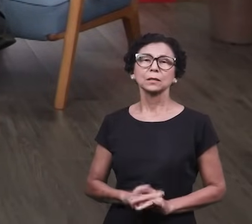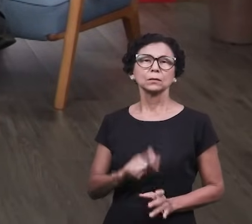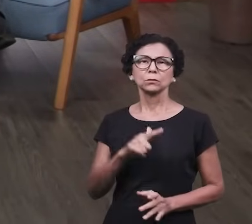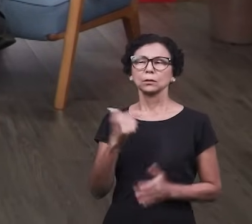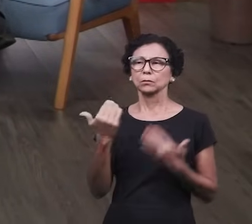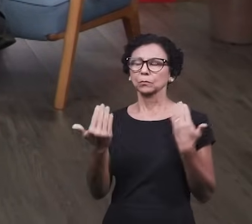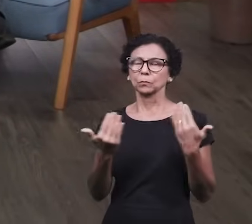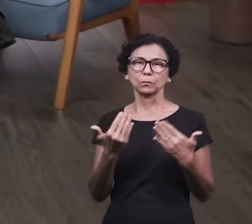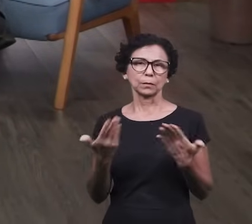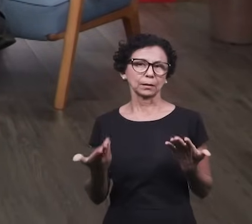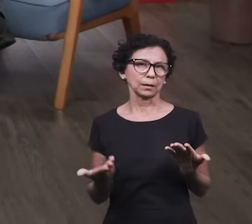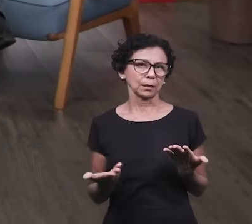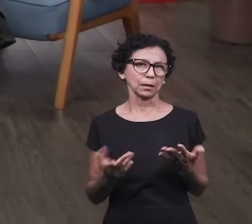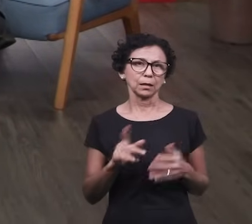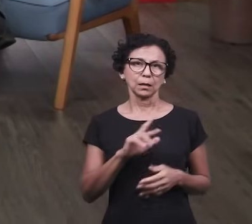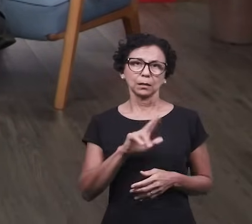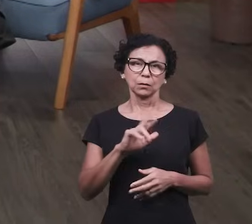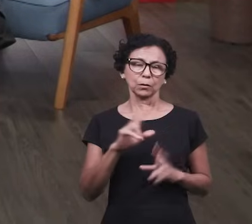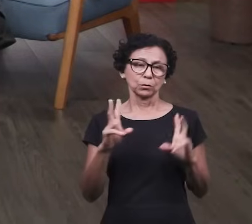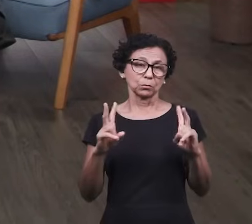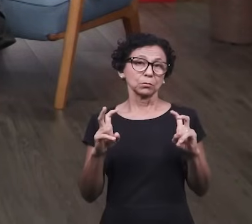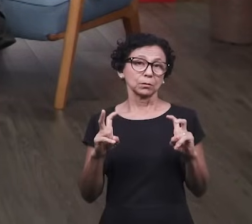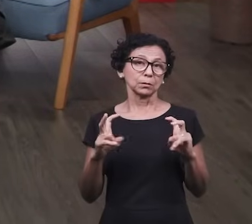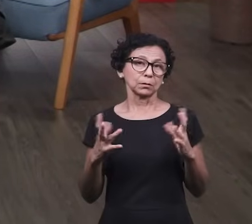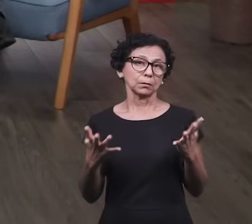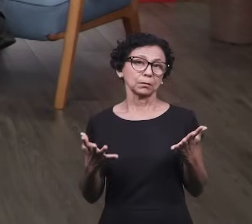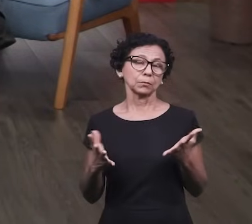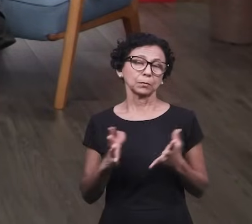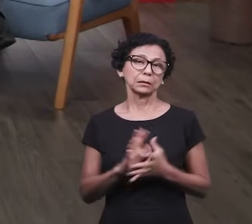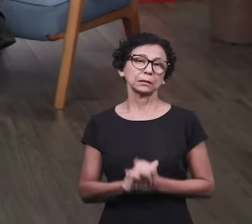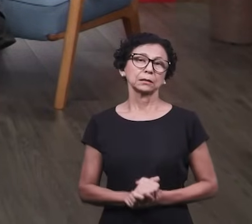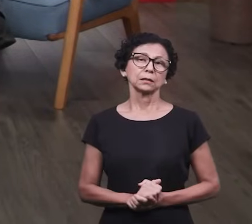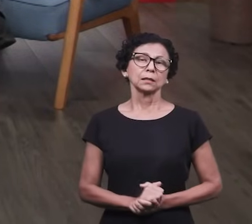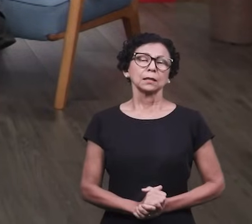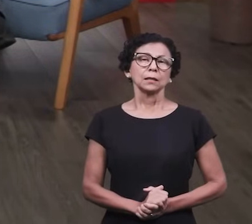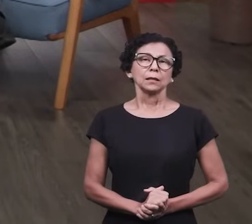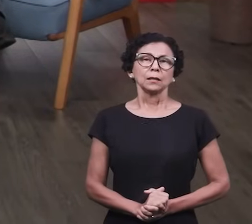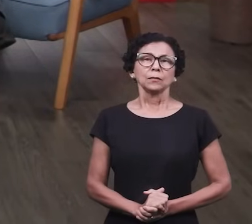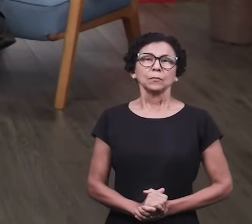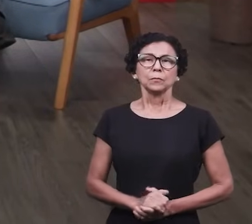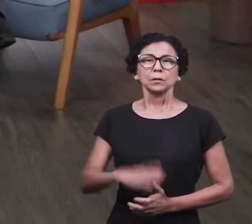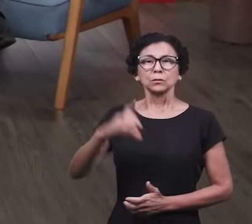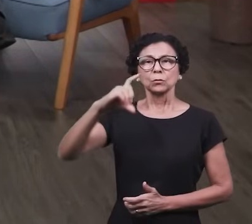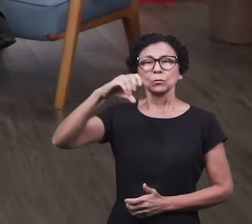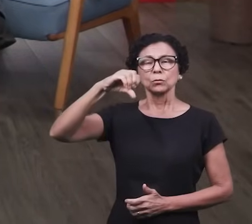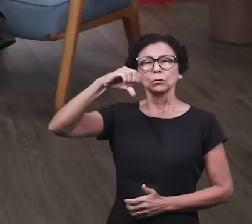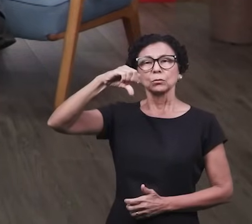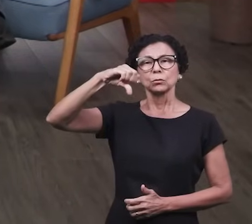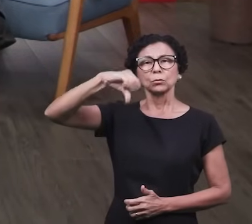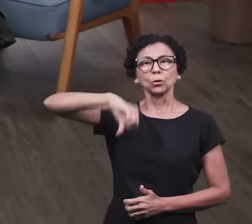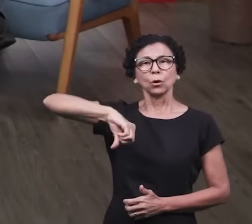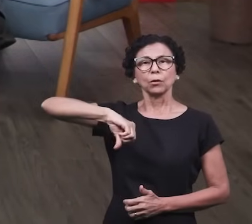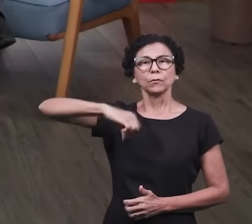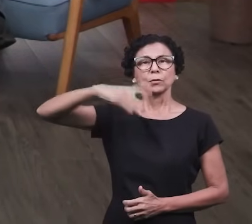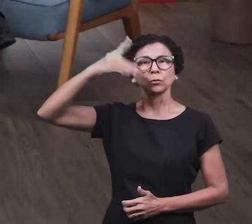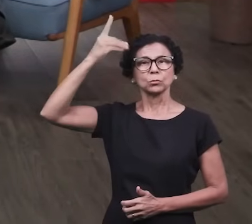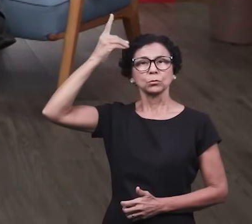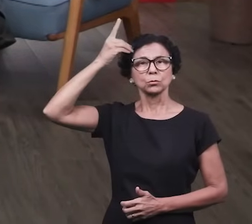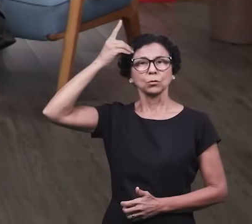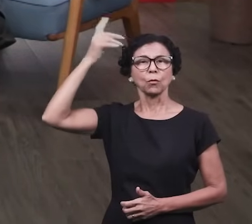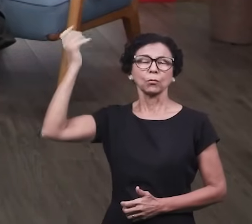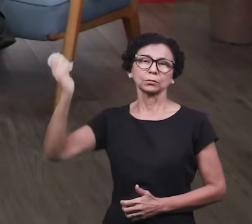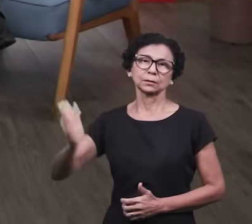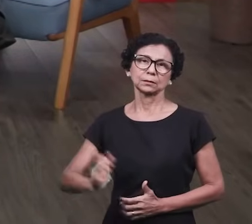inigualável. Nós não vamos falar, não é o nosso tema, mas no caso dos dons, são 9 dons espirituais.